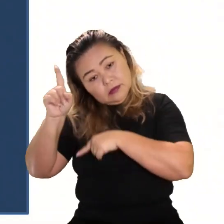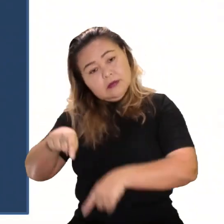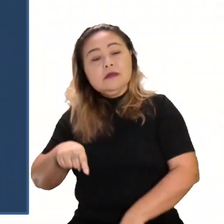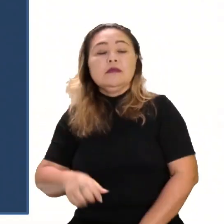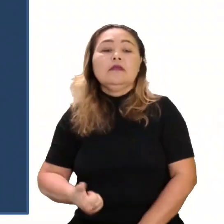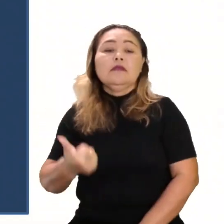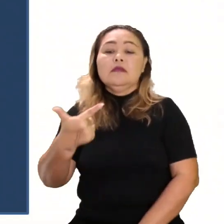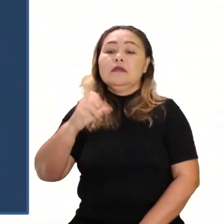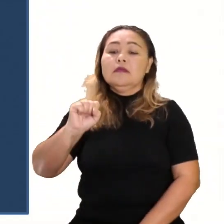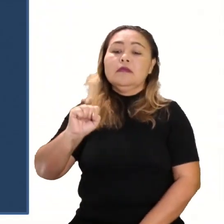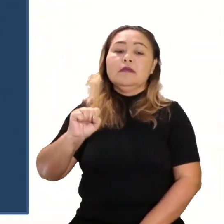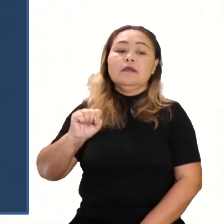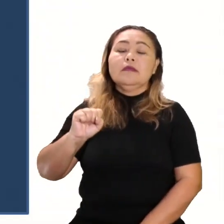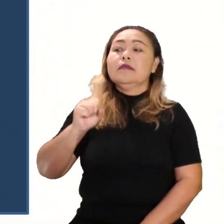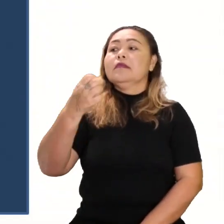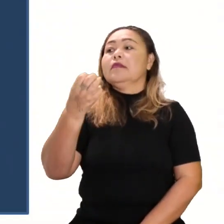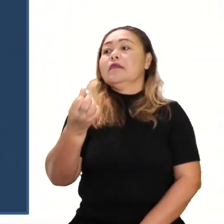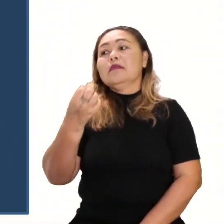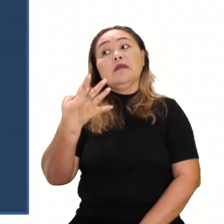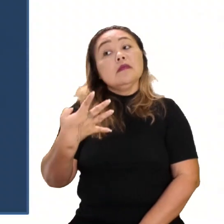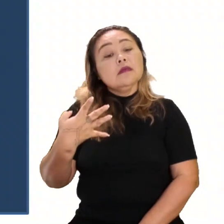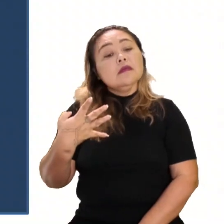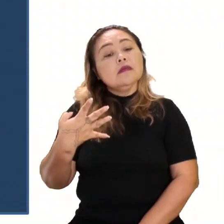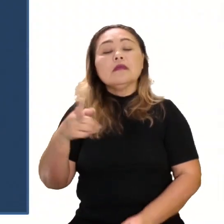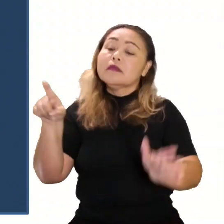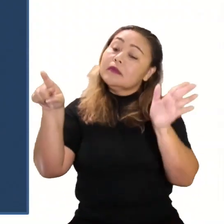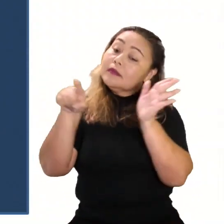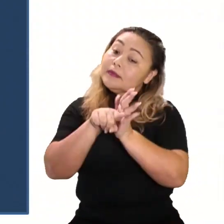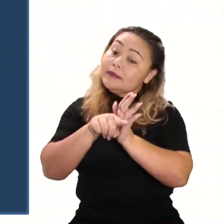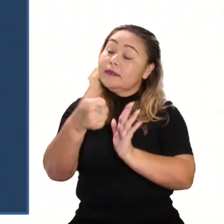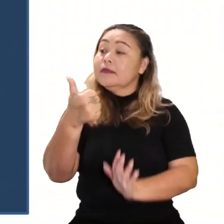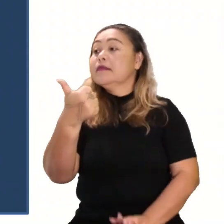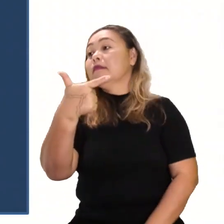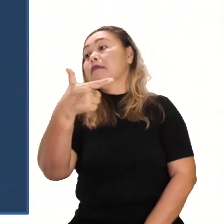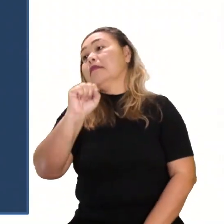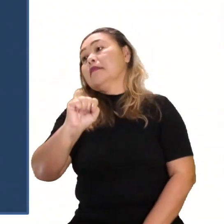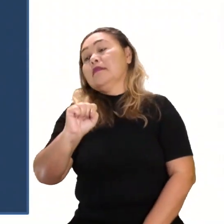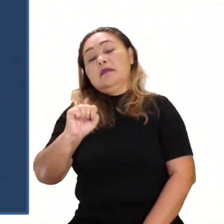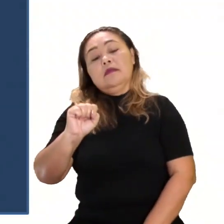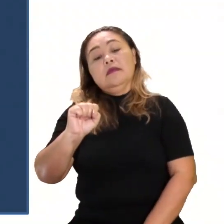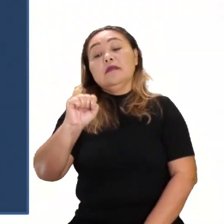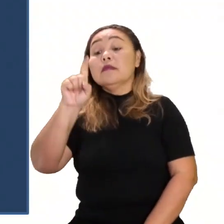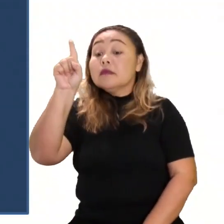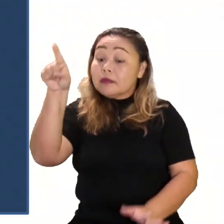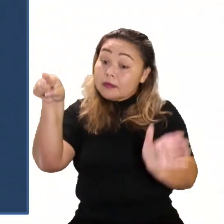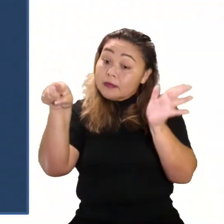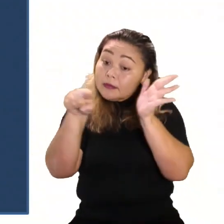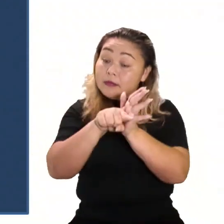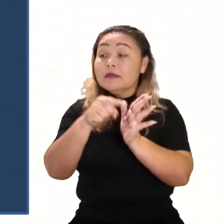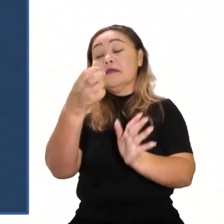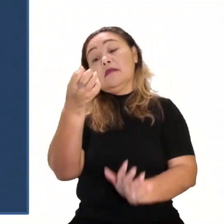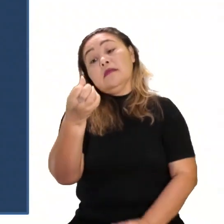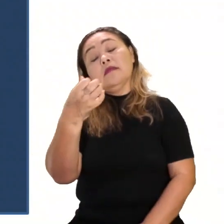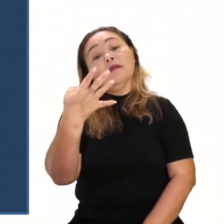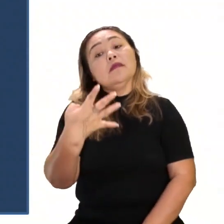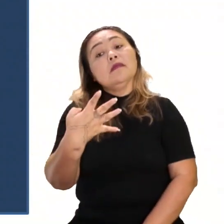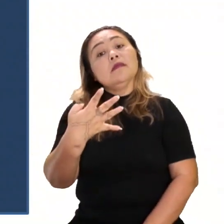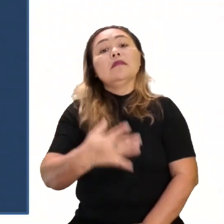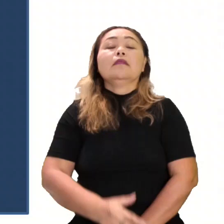é 128, é 64, é menos 128 ou é